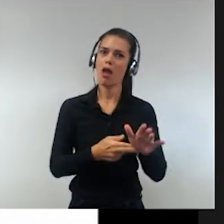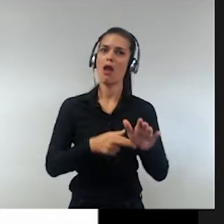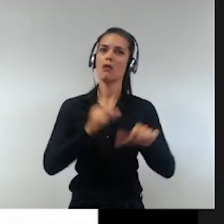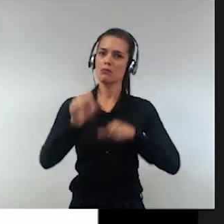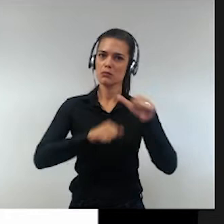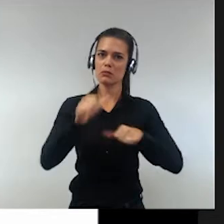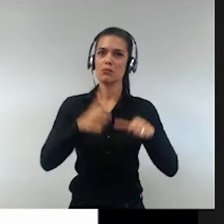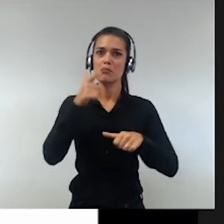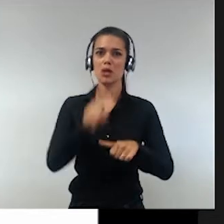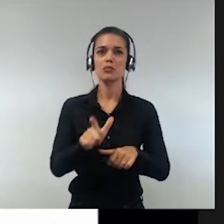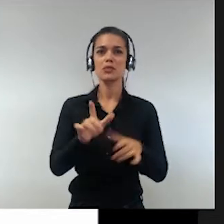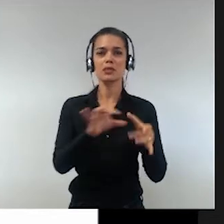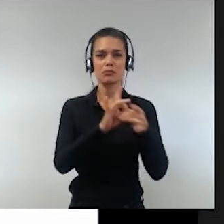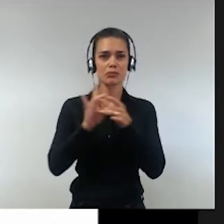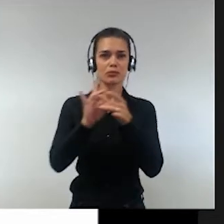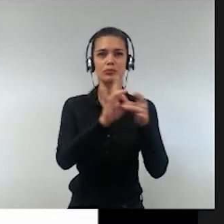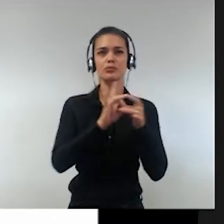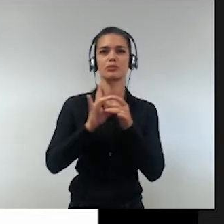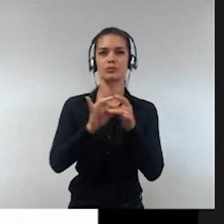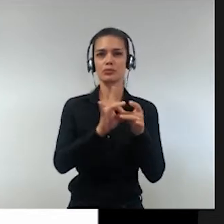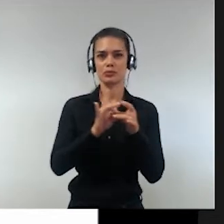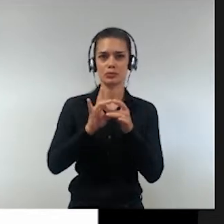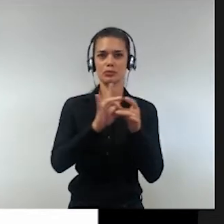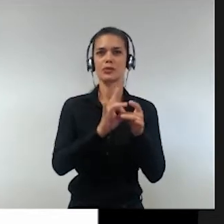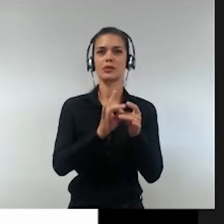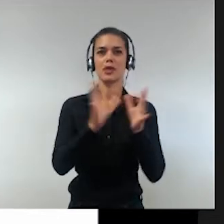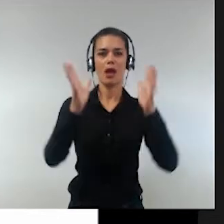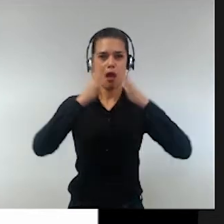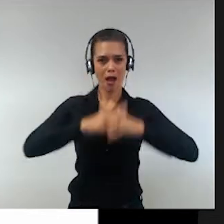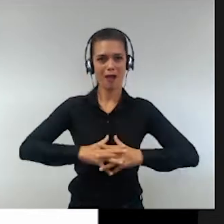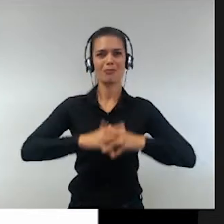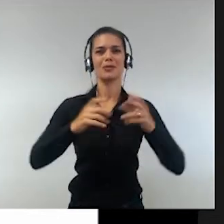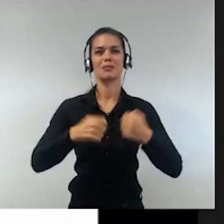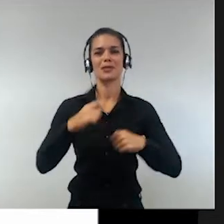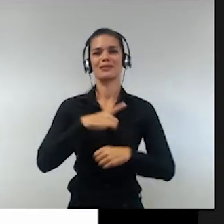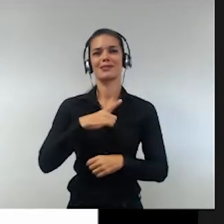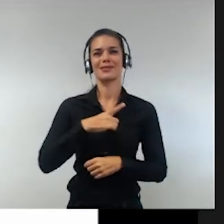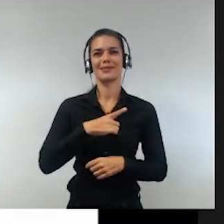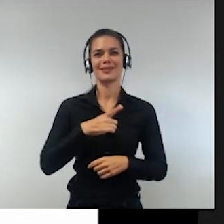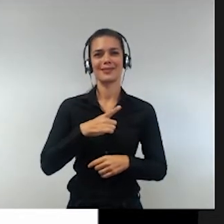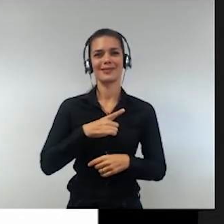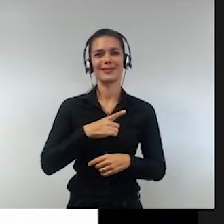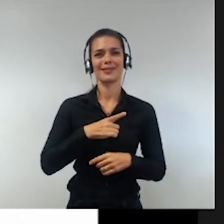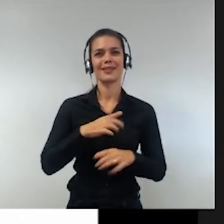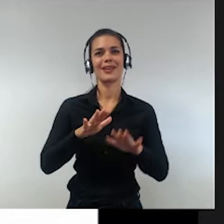criar harmonia nessas relações. E a harmonia se faz, indubitavelmente, com diálogo.